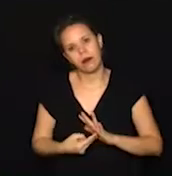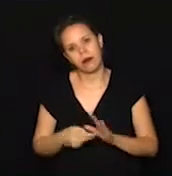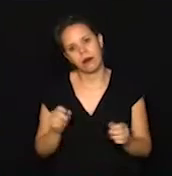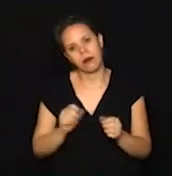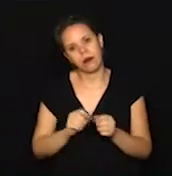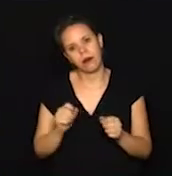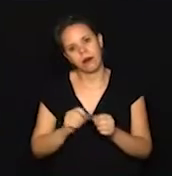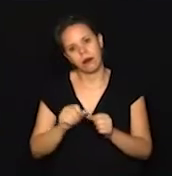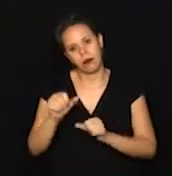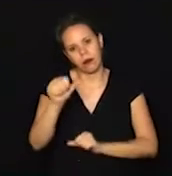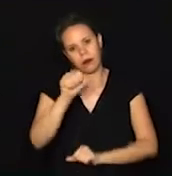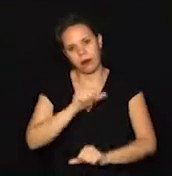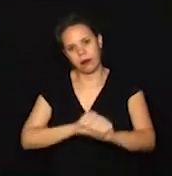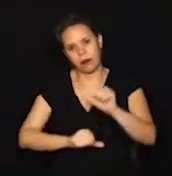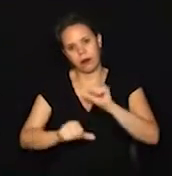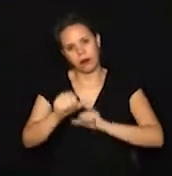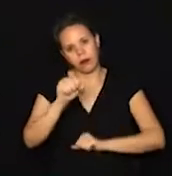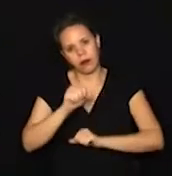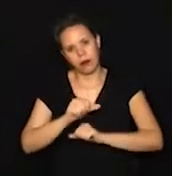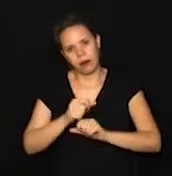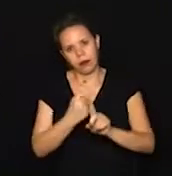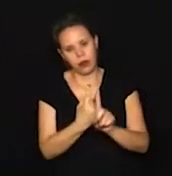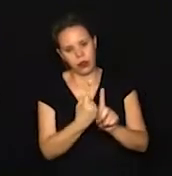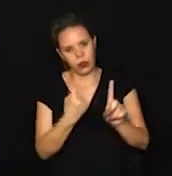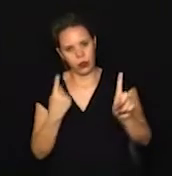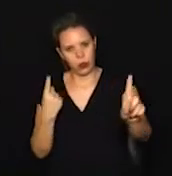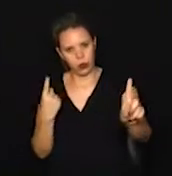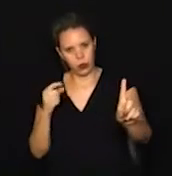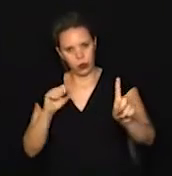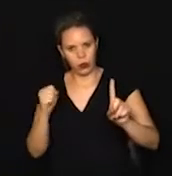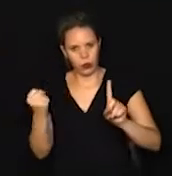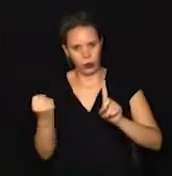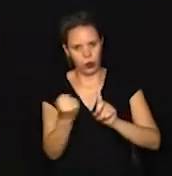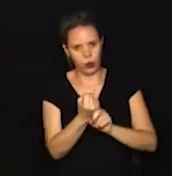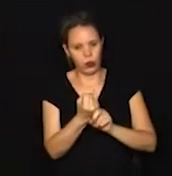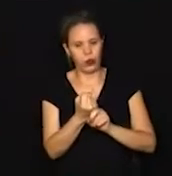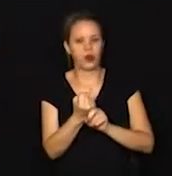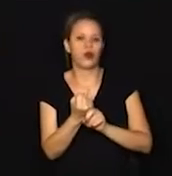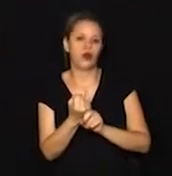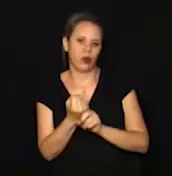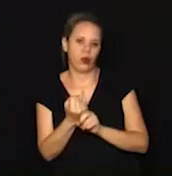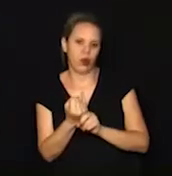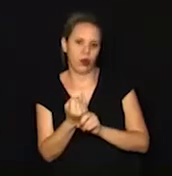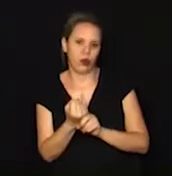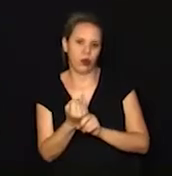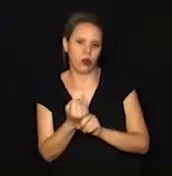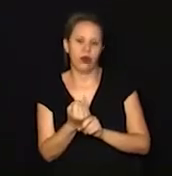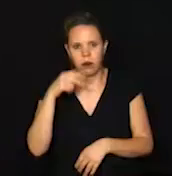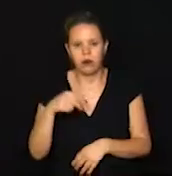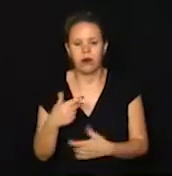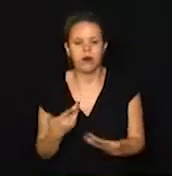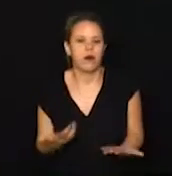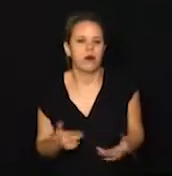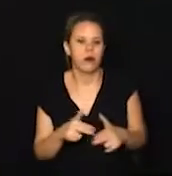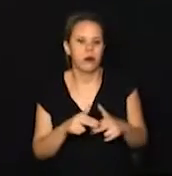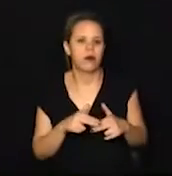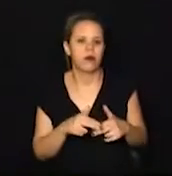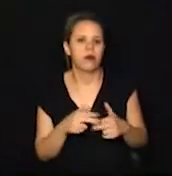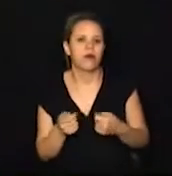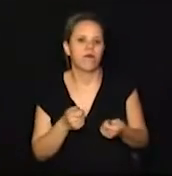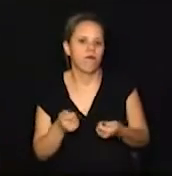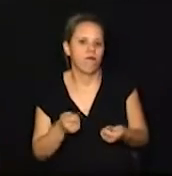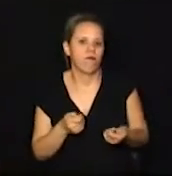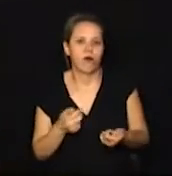essa transição do distanciamento social para o distanciamento pessoal. Nós não